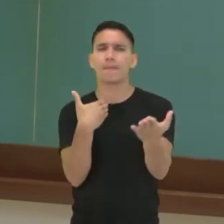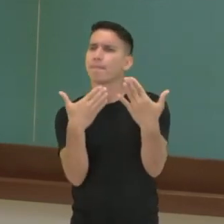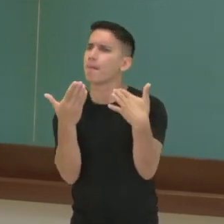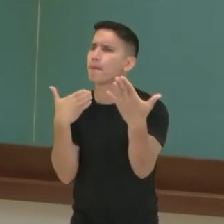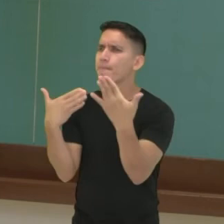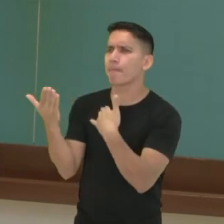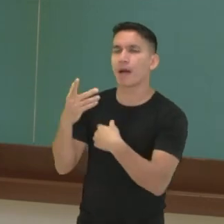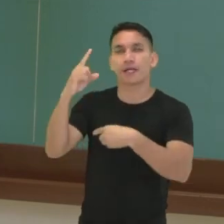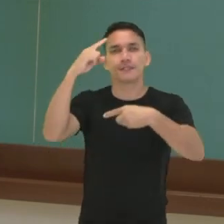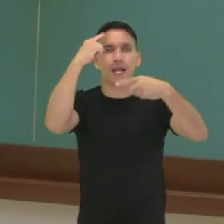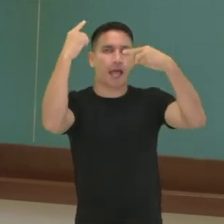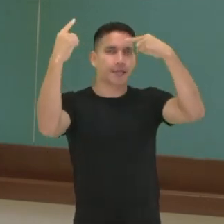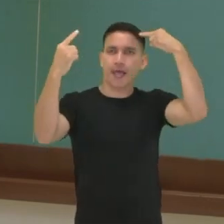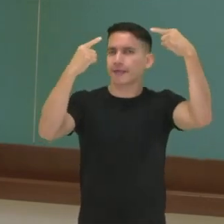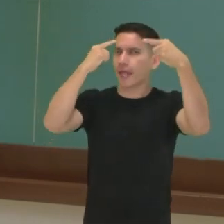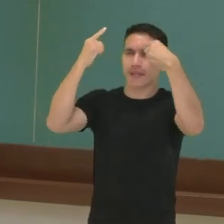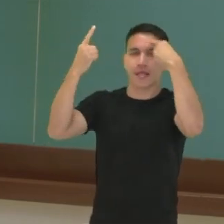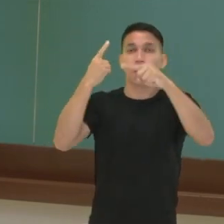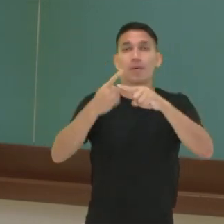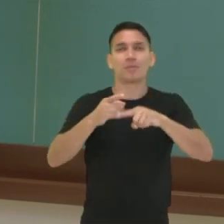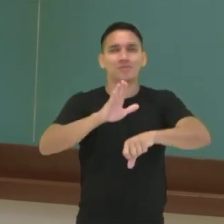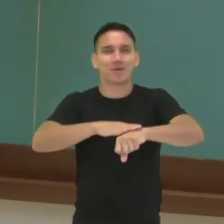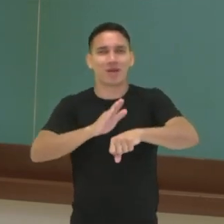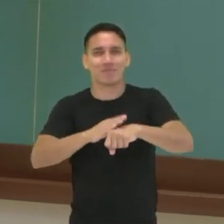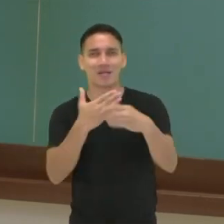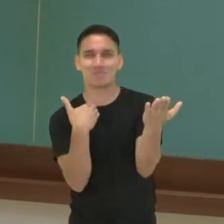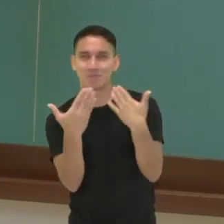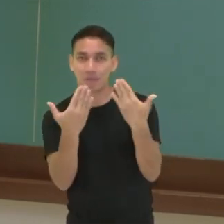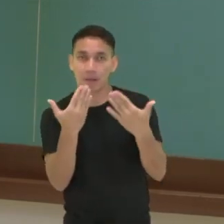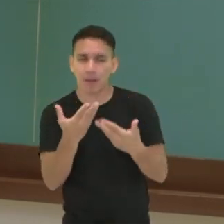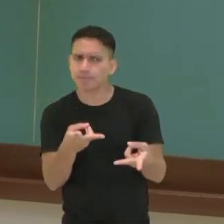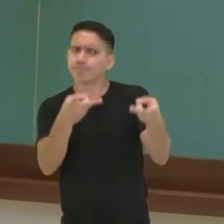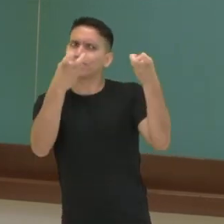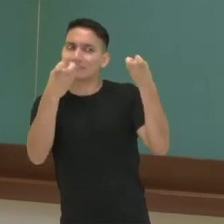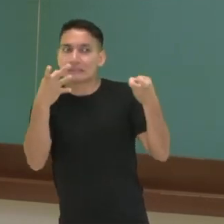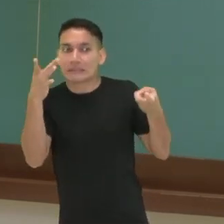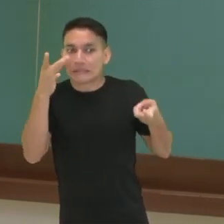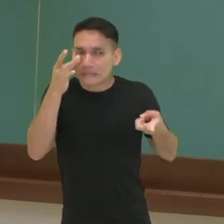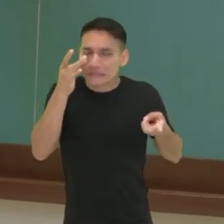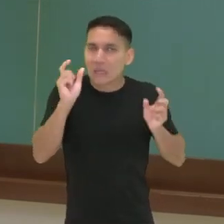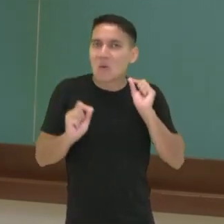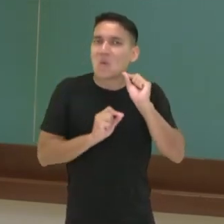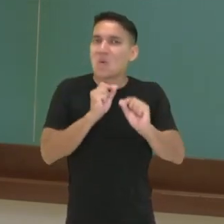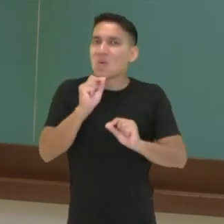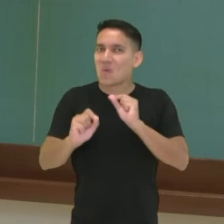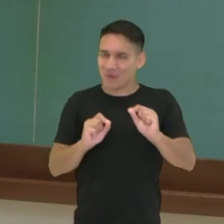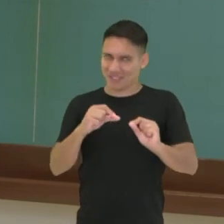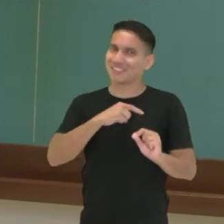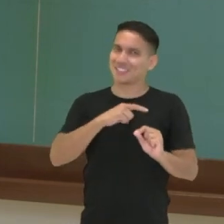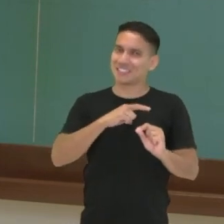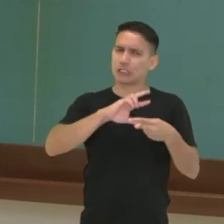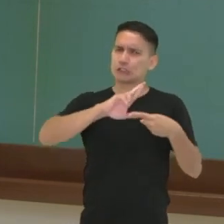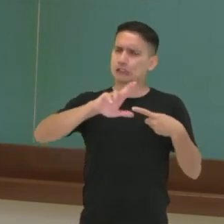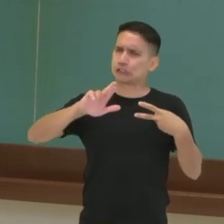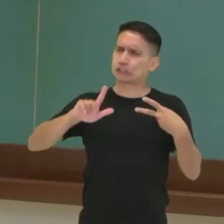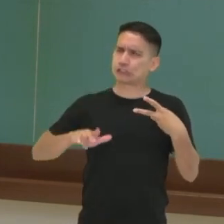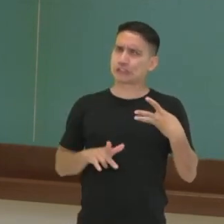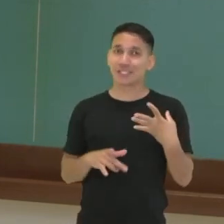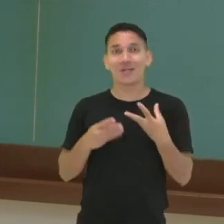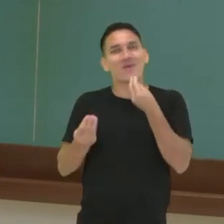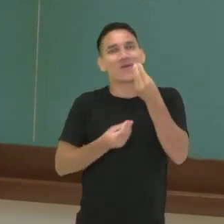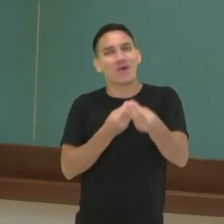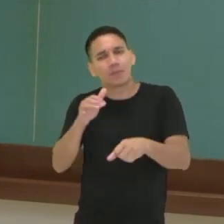ideias. Quando a gente debate, a gente percebe ali na prática os conflitos surgindo e também a necessidade da gente